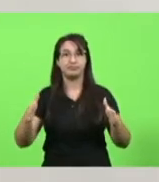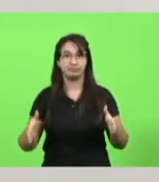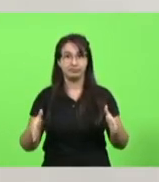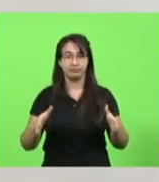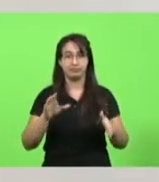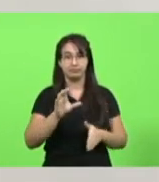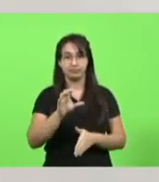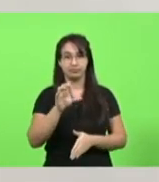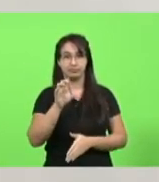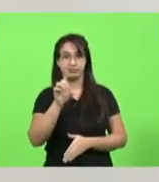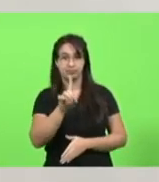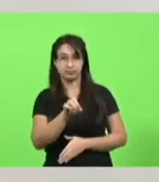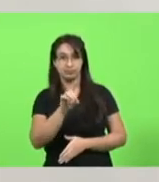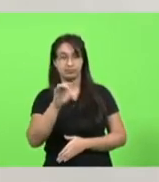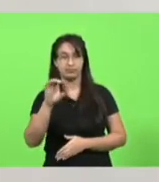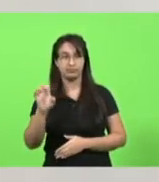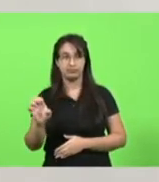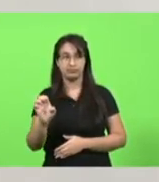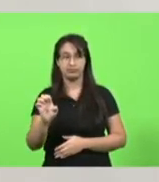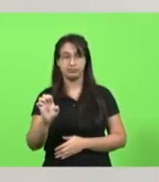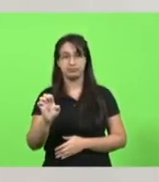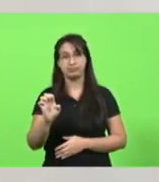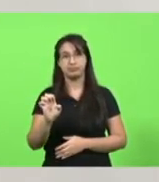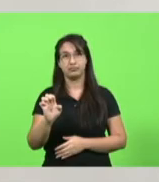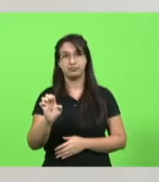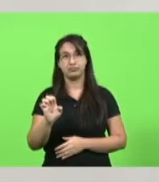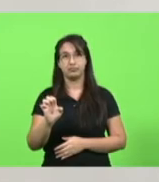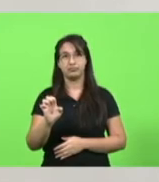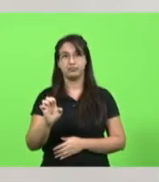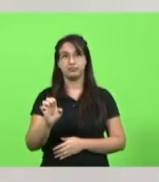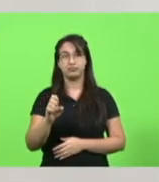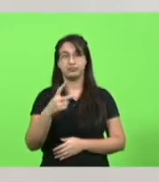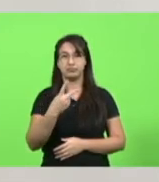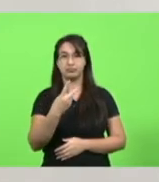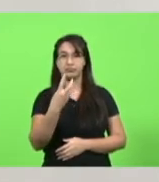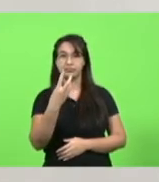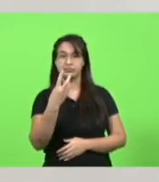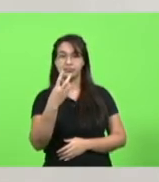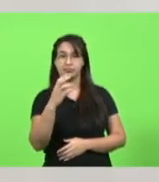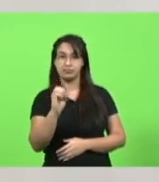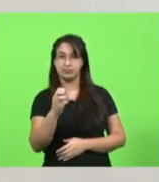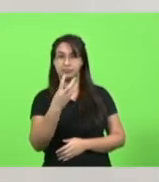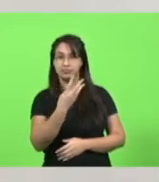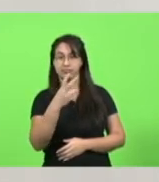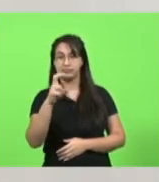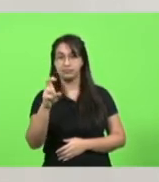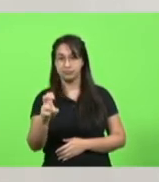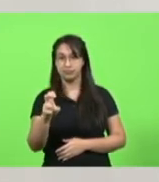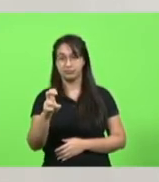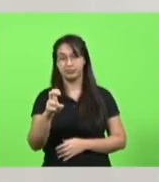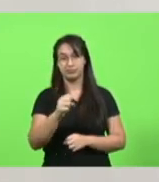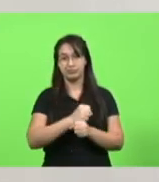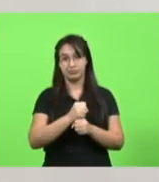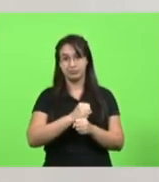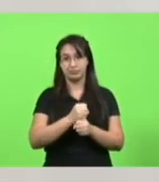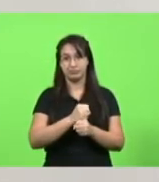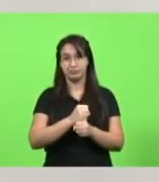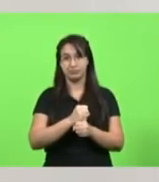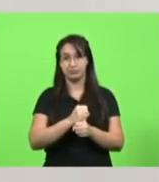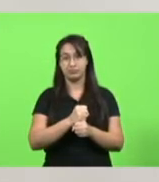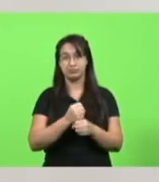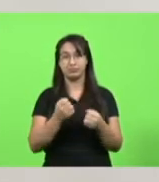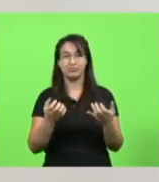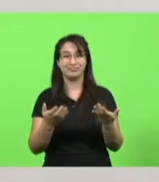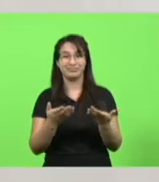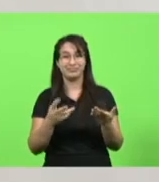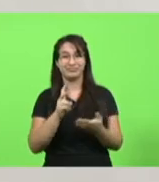CDE para, no mínimo, 2035, porque há de vencer agora, em breve, daqui a